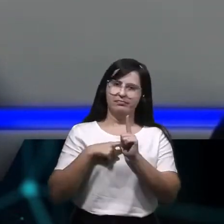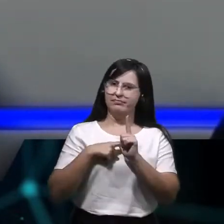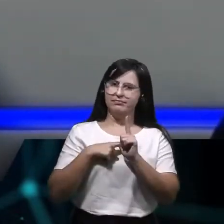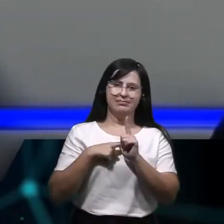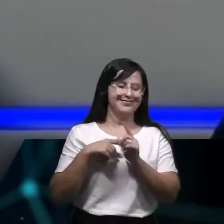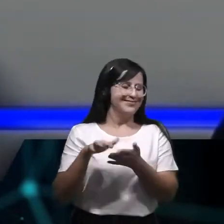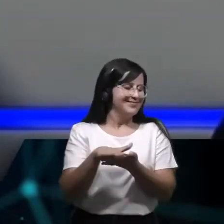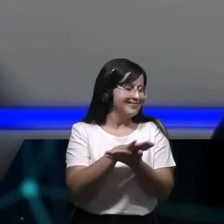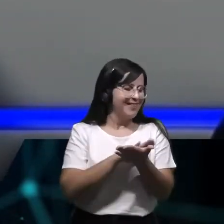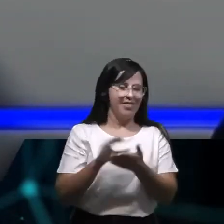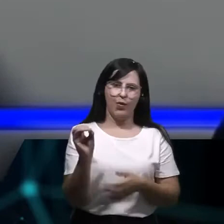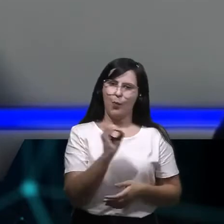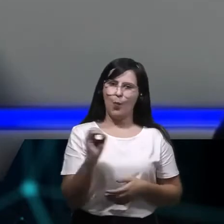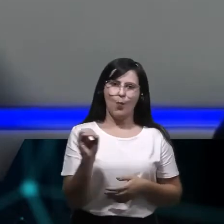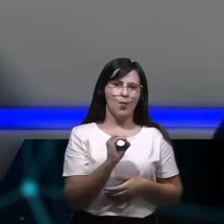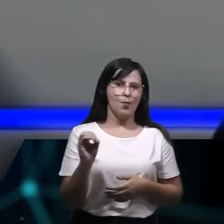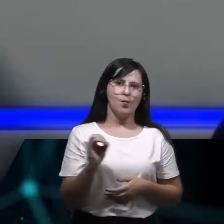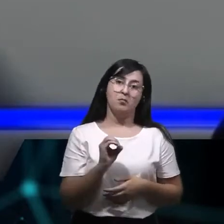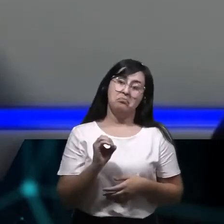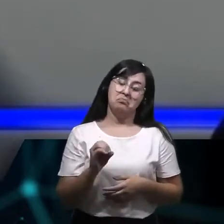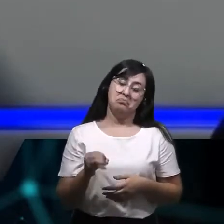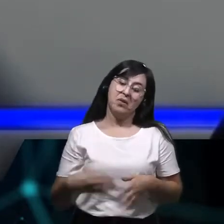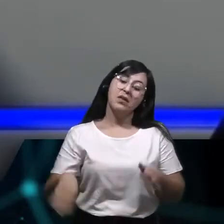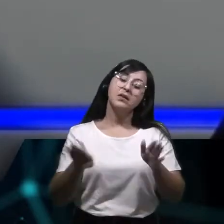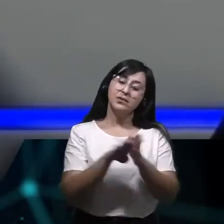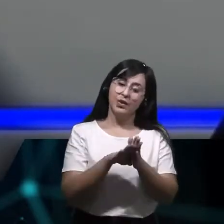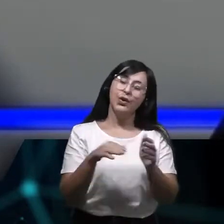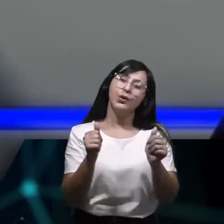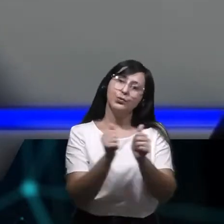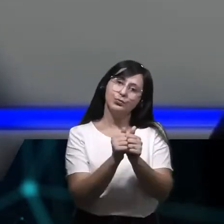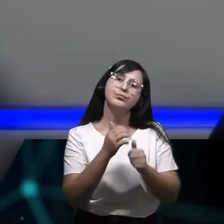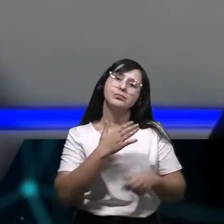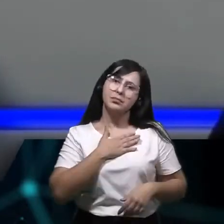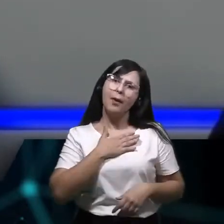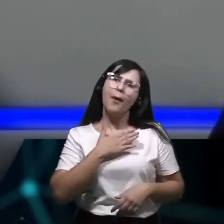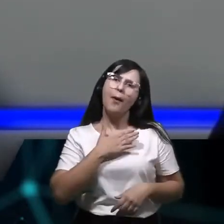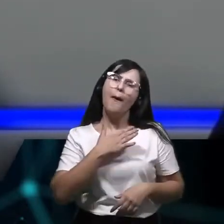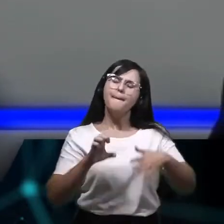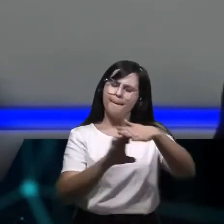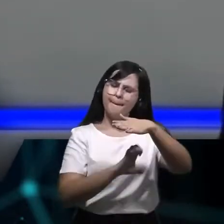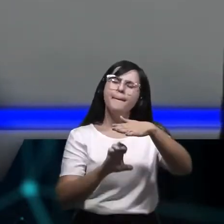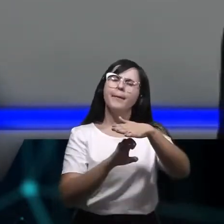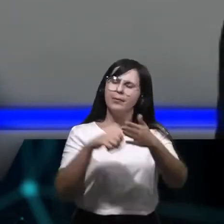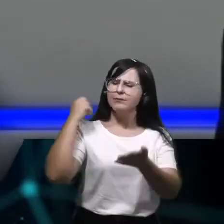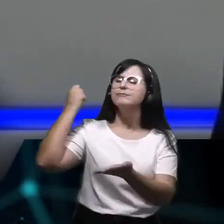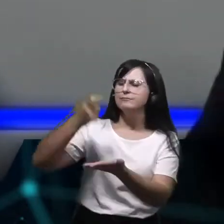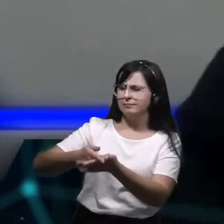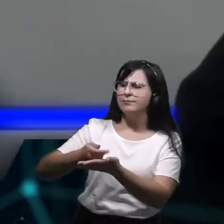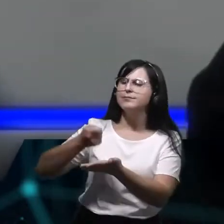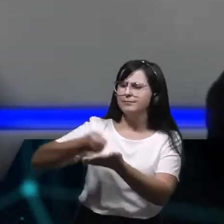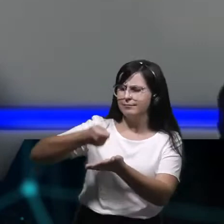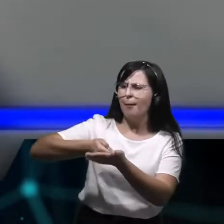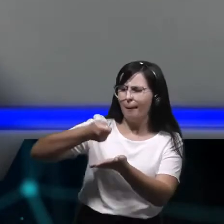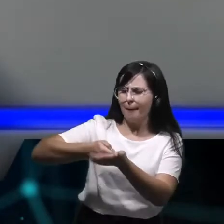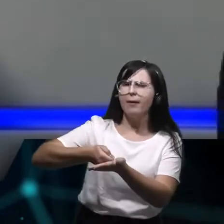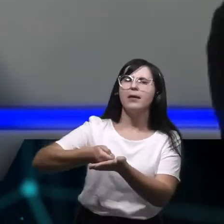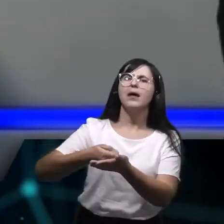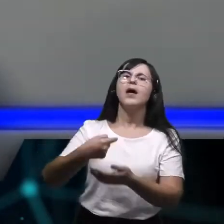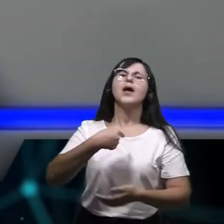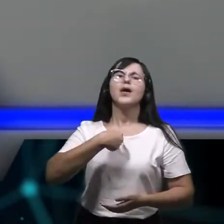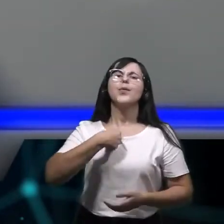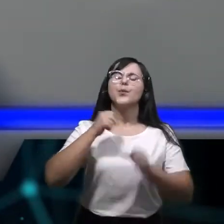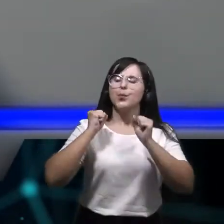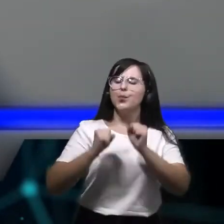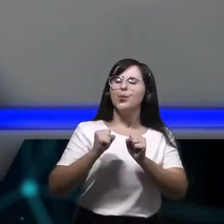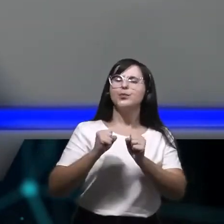conta nenhuma que estou devendo. Quando chegar, o meu jurídico, a empresa vai pagar, sem nenhum problema. Não tenho problema nenhum de pagar imposto,